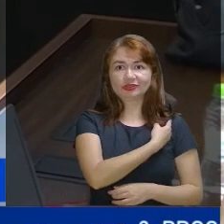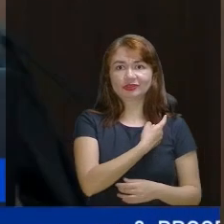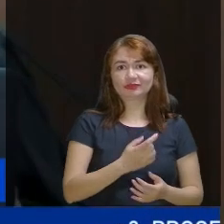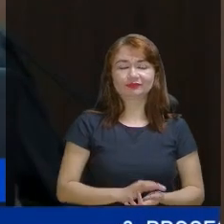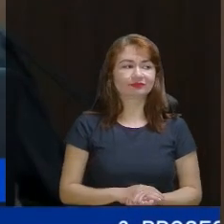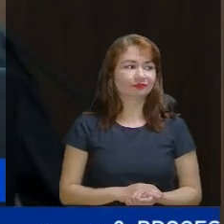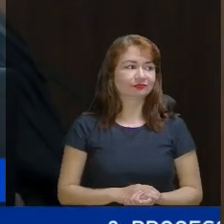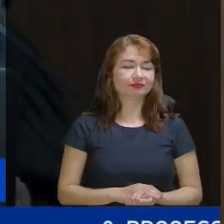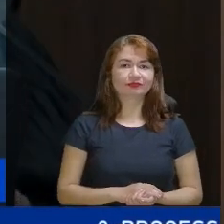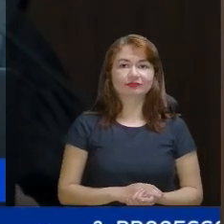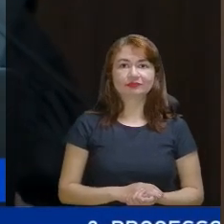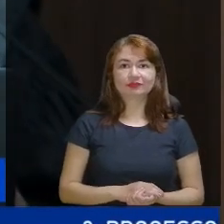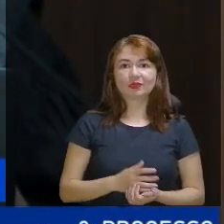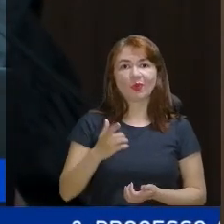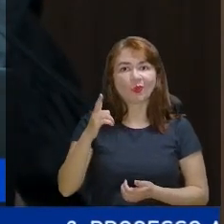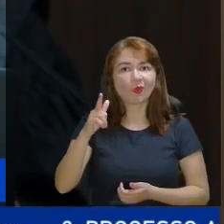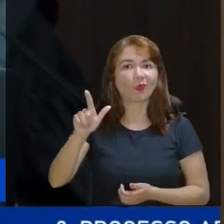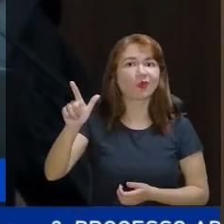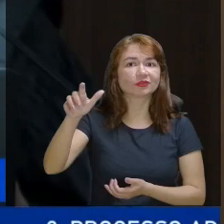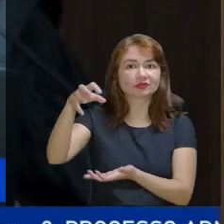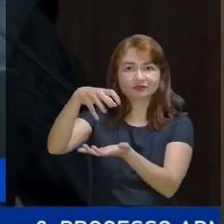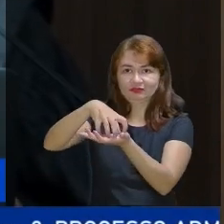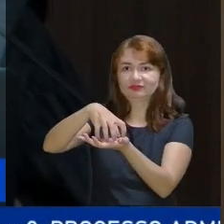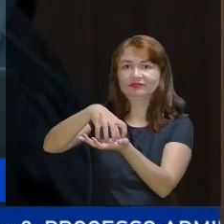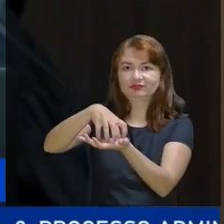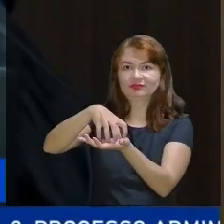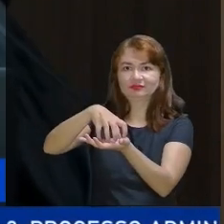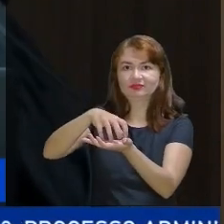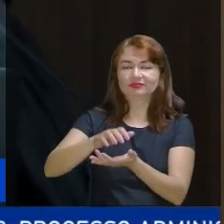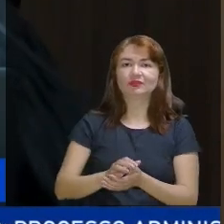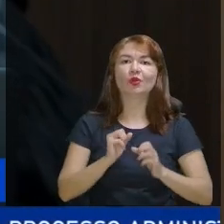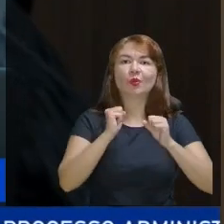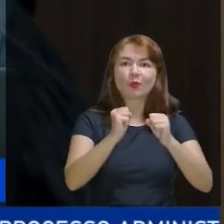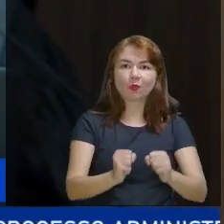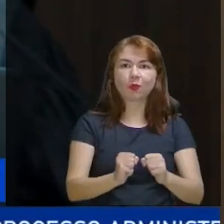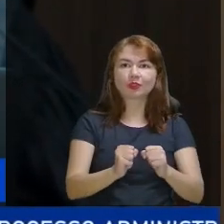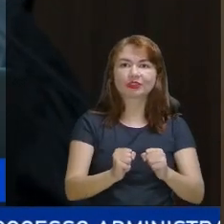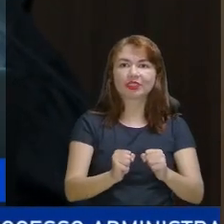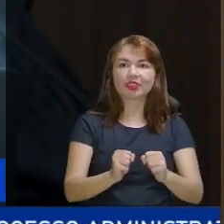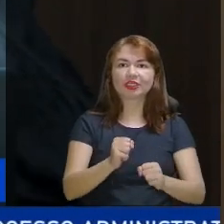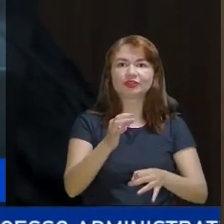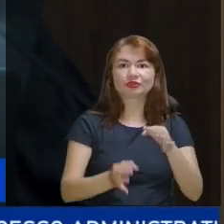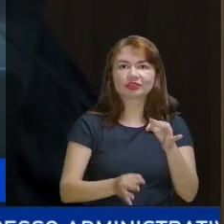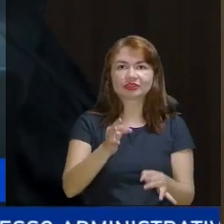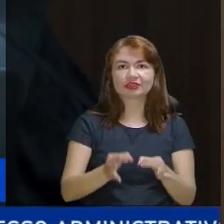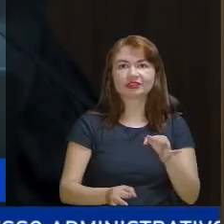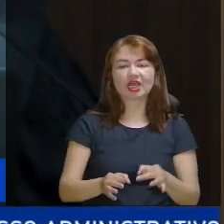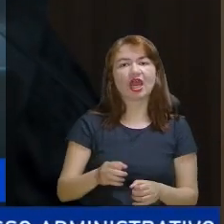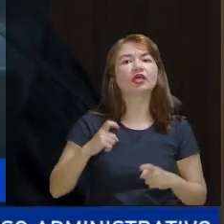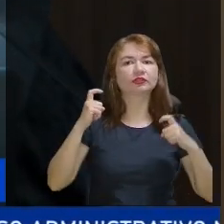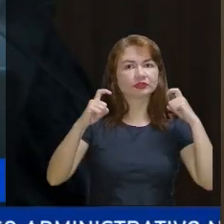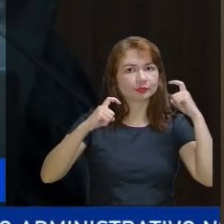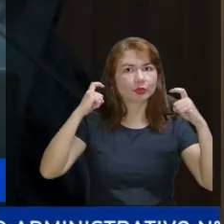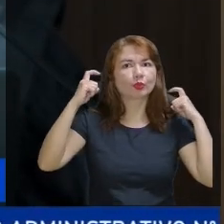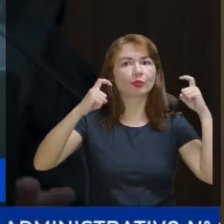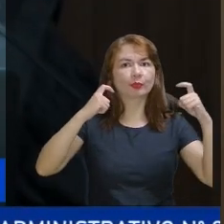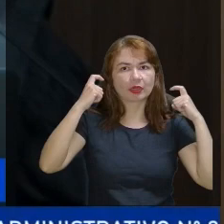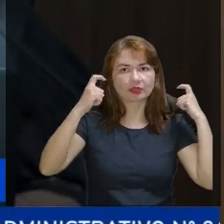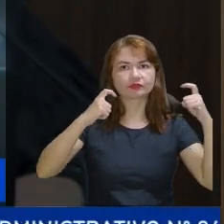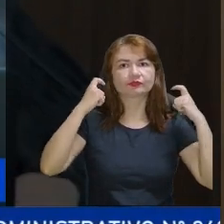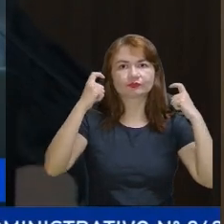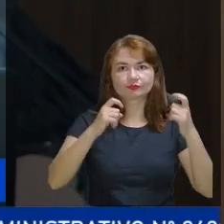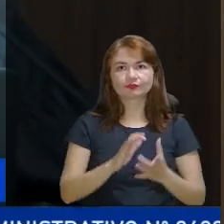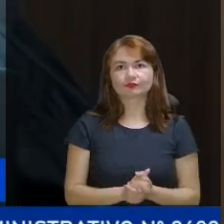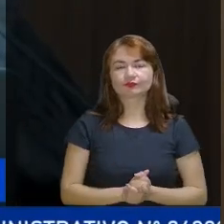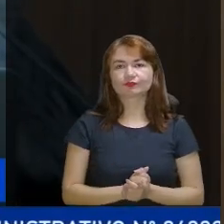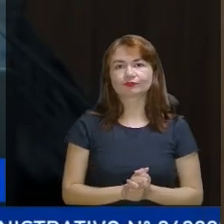diretora outros órgãos, a gente vê do isso plenário do Laranjal do Poder Judiciário do Jari. Nacional tem essa preocupação. Nós temos uma